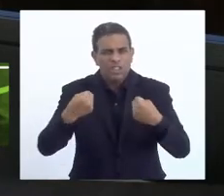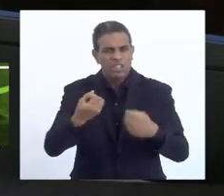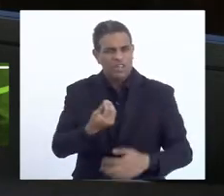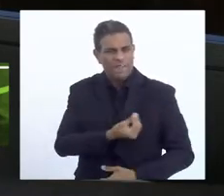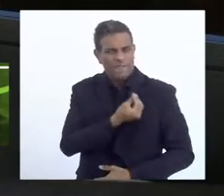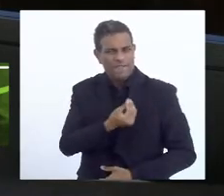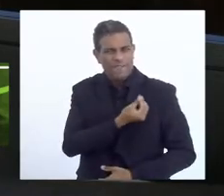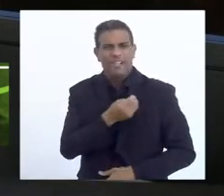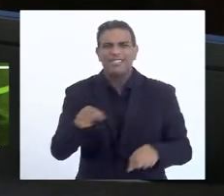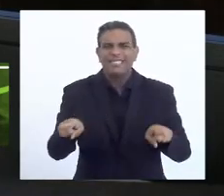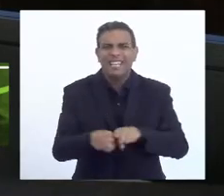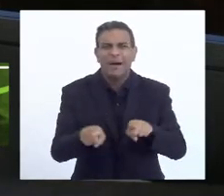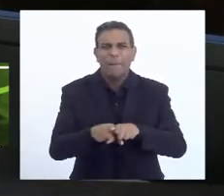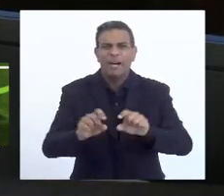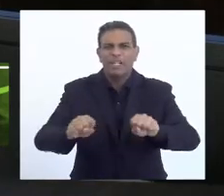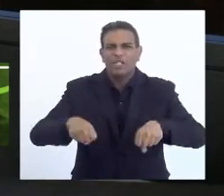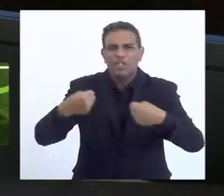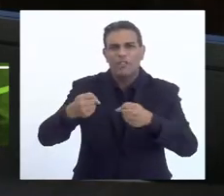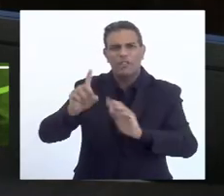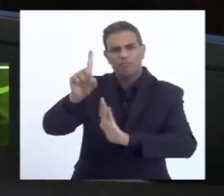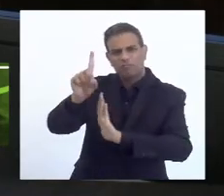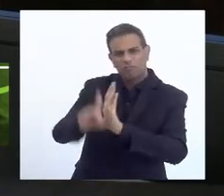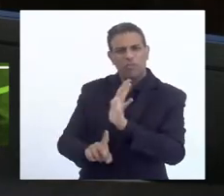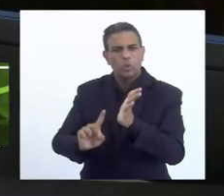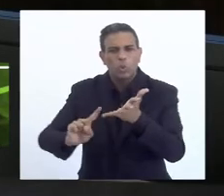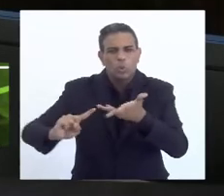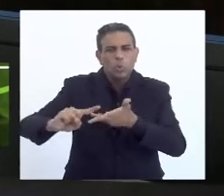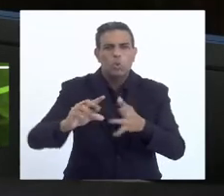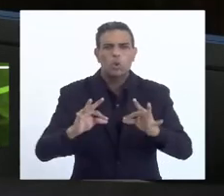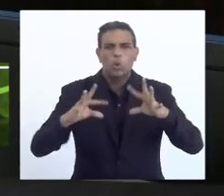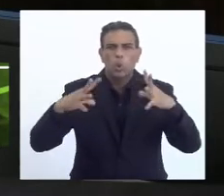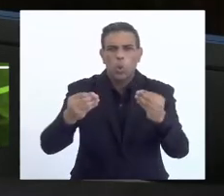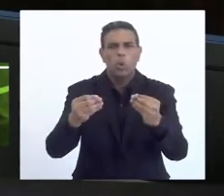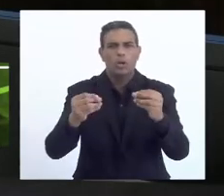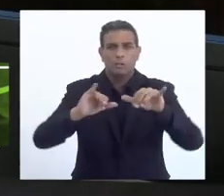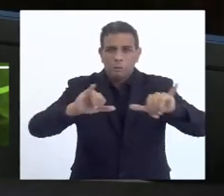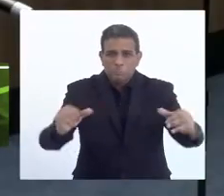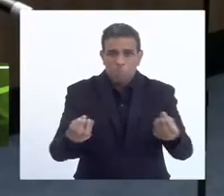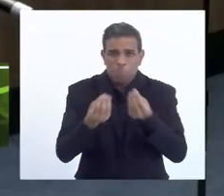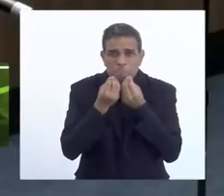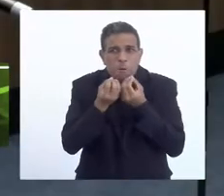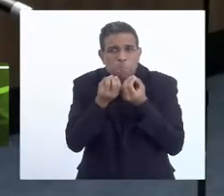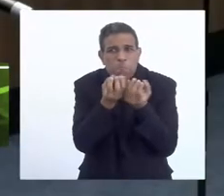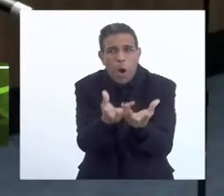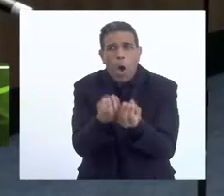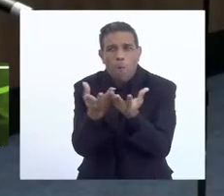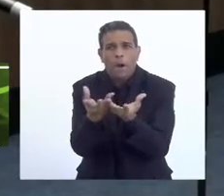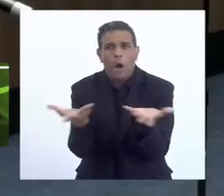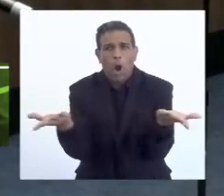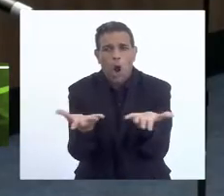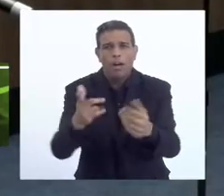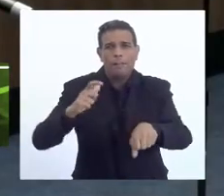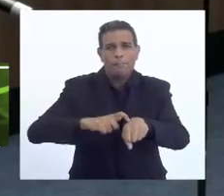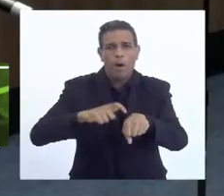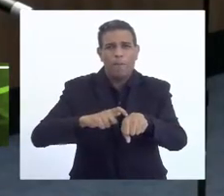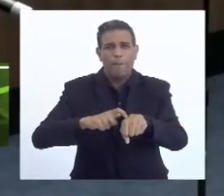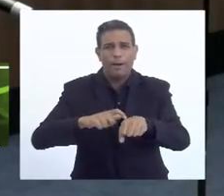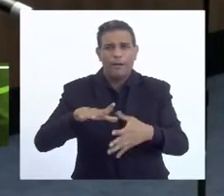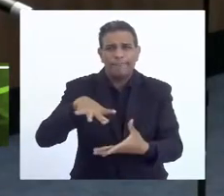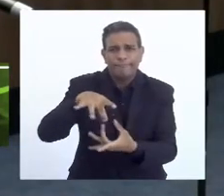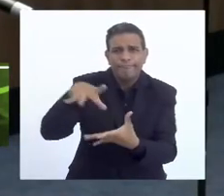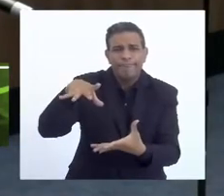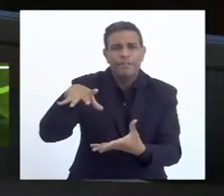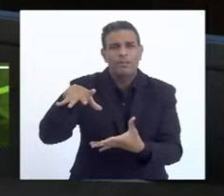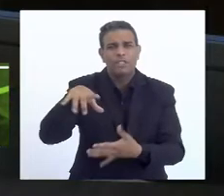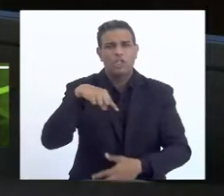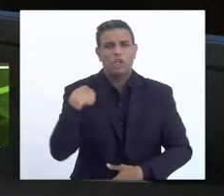vida, defendemos o direito de todos aqueles e aquelas terem a oportunidade de viver. Nós estamos no Estado Democrático de